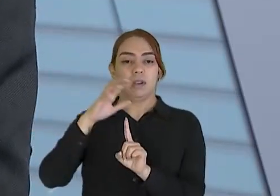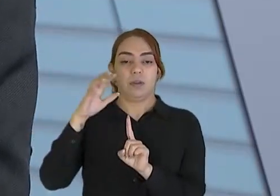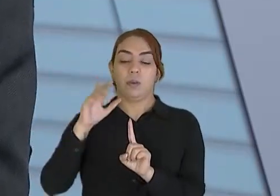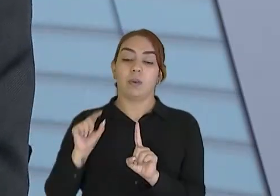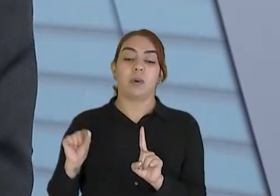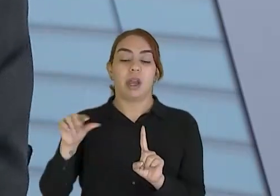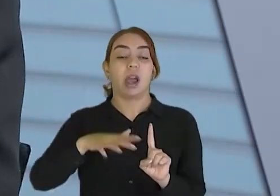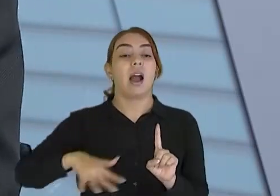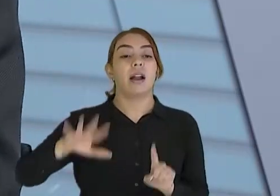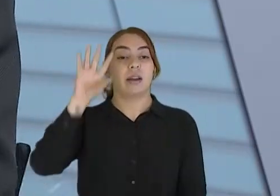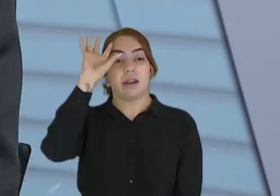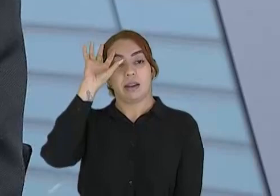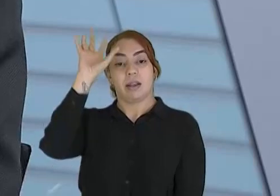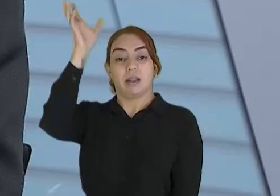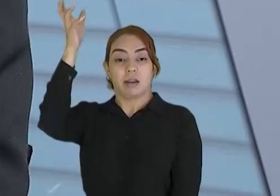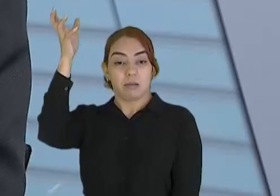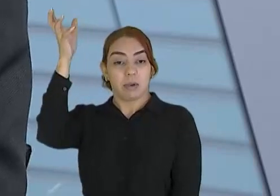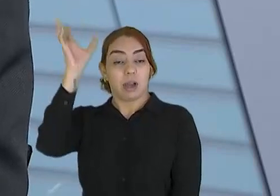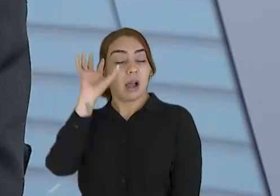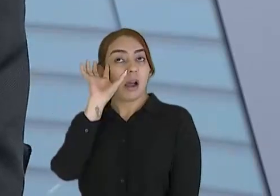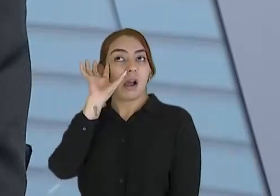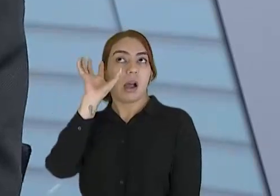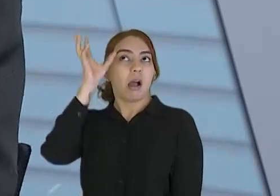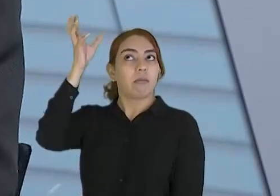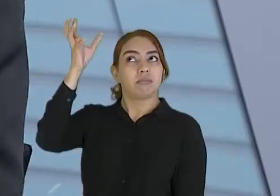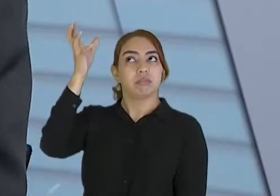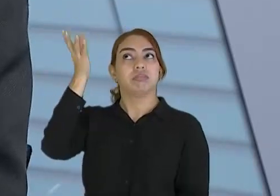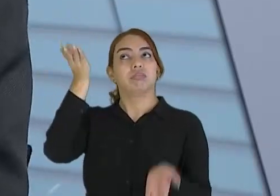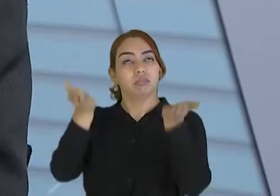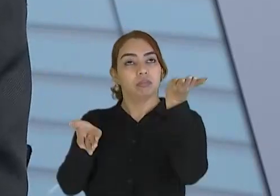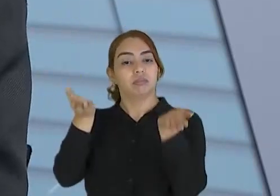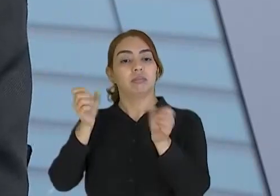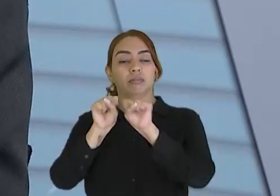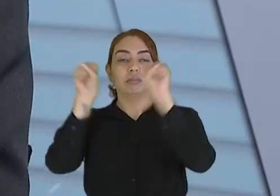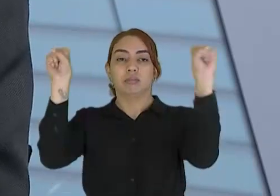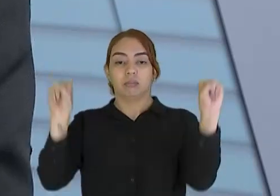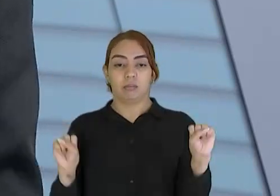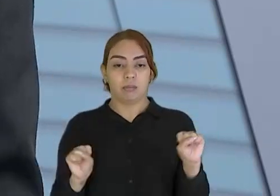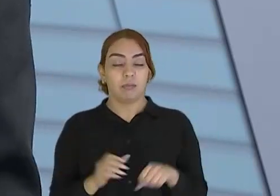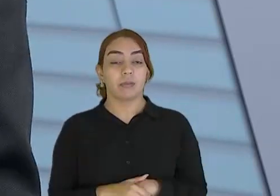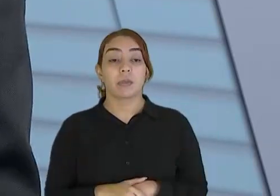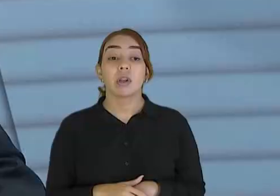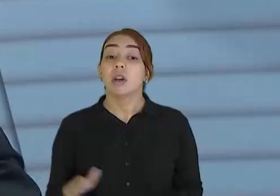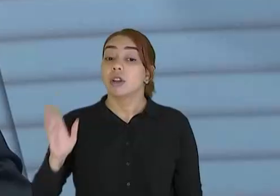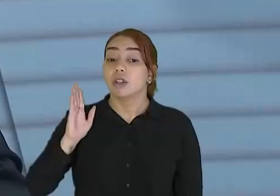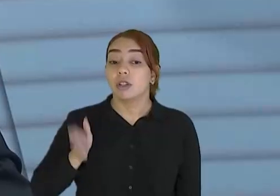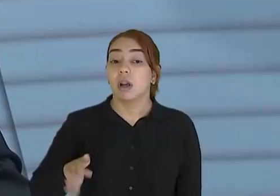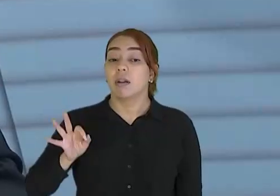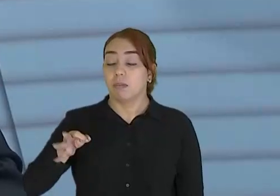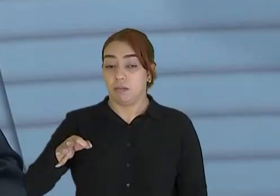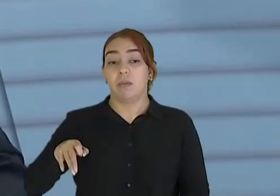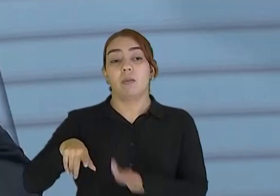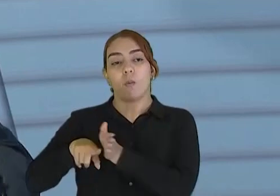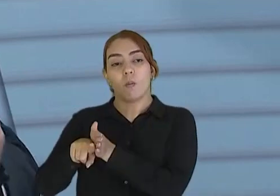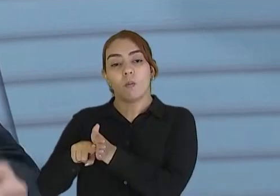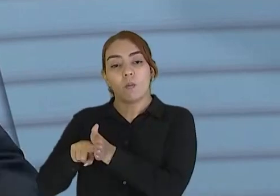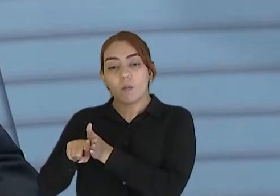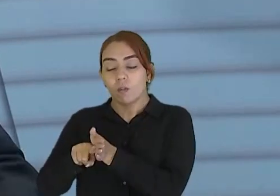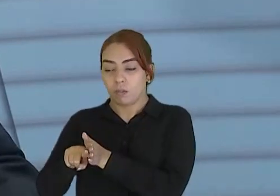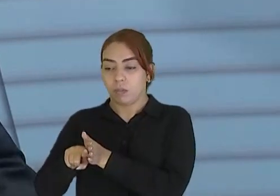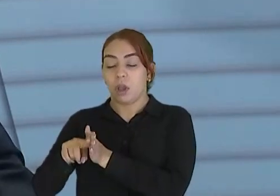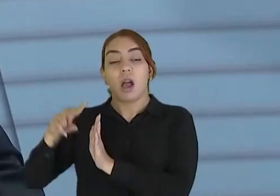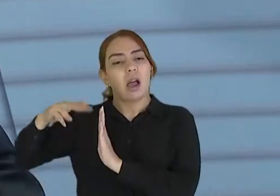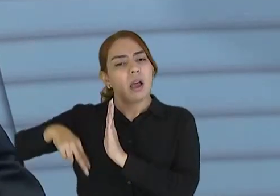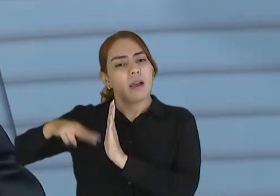não é? Do nosso equilíbrio, do ecossistema, etc, etc. Sim, já vi estudos importantes sobre que a importância